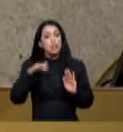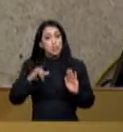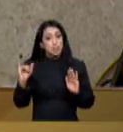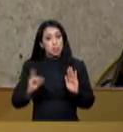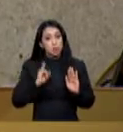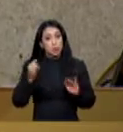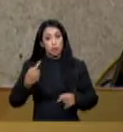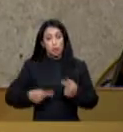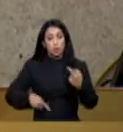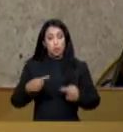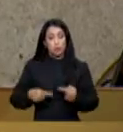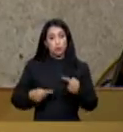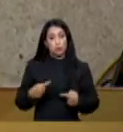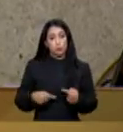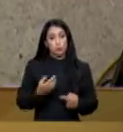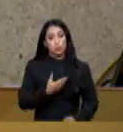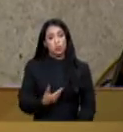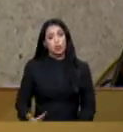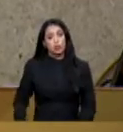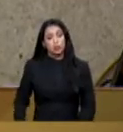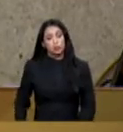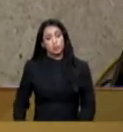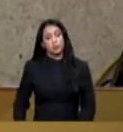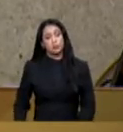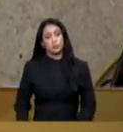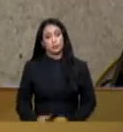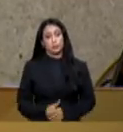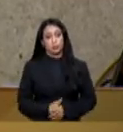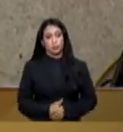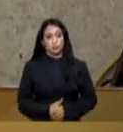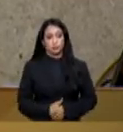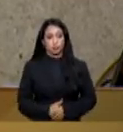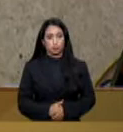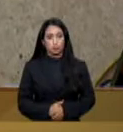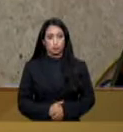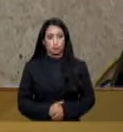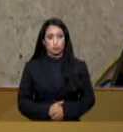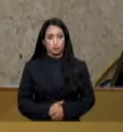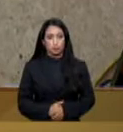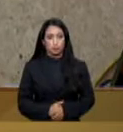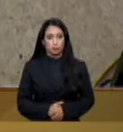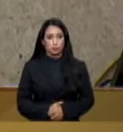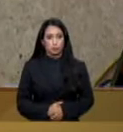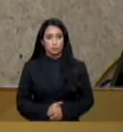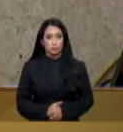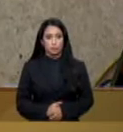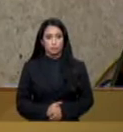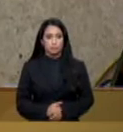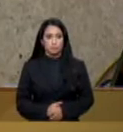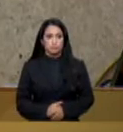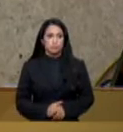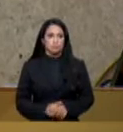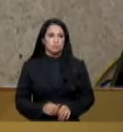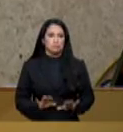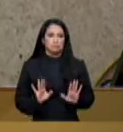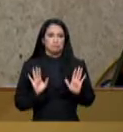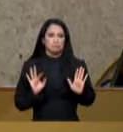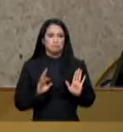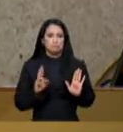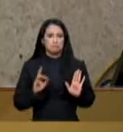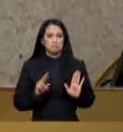das políticas públicas correlatas. Porém, não infirma